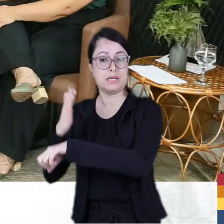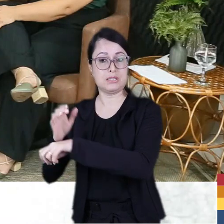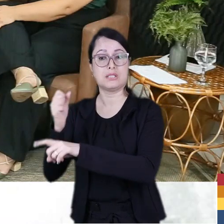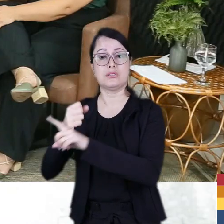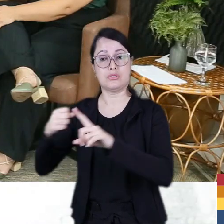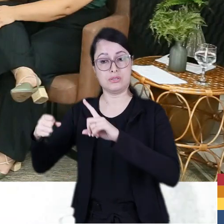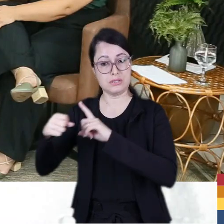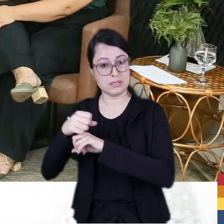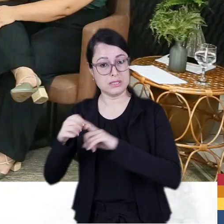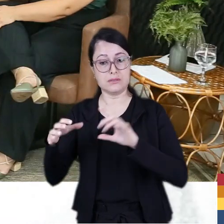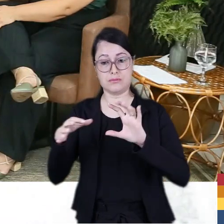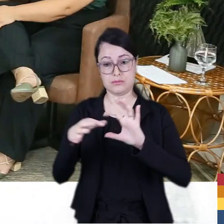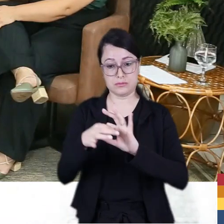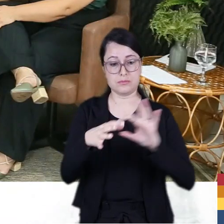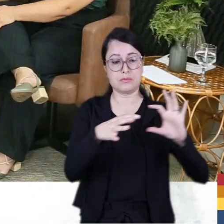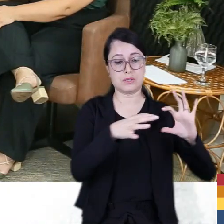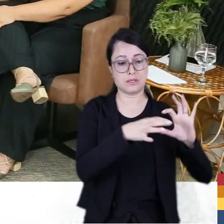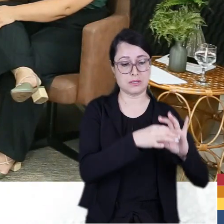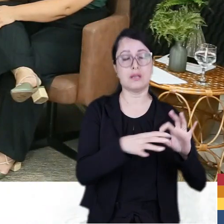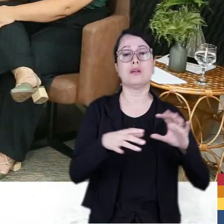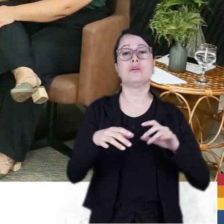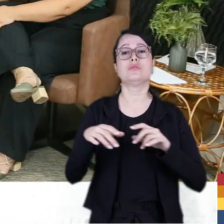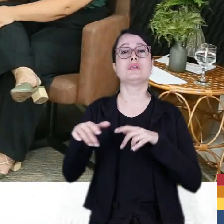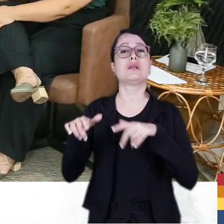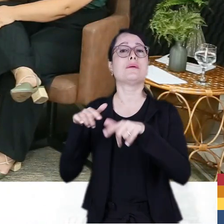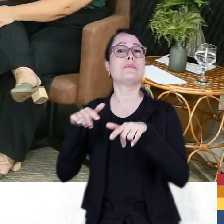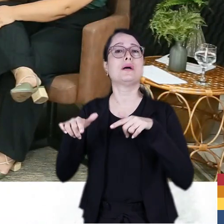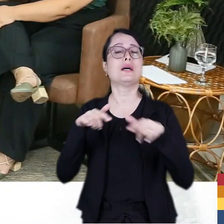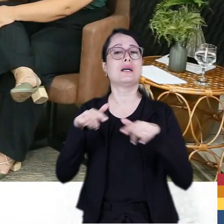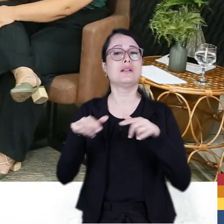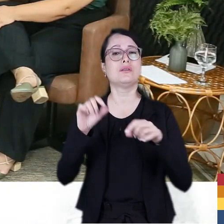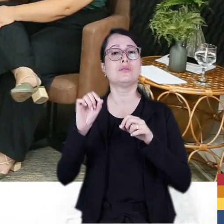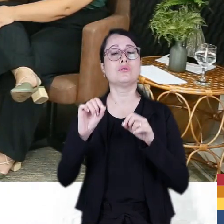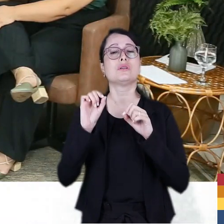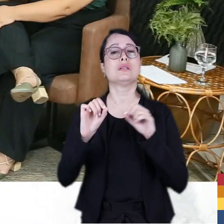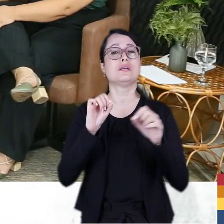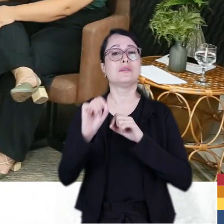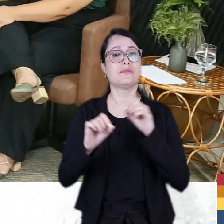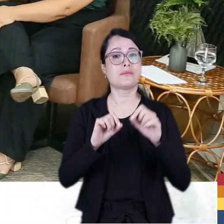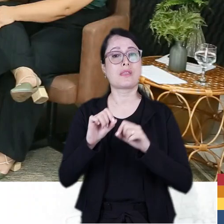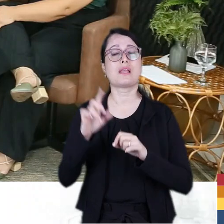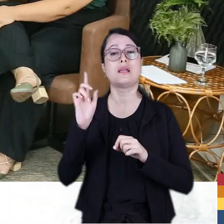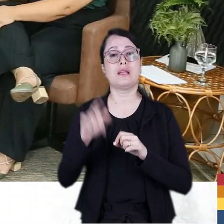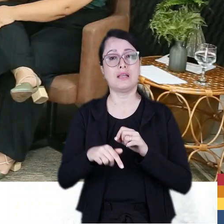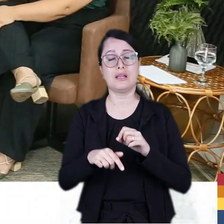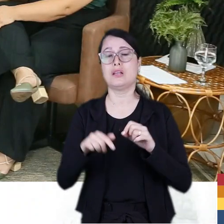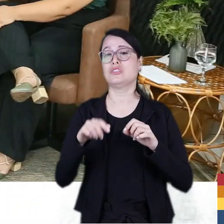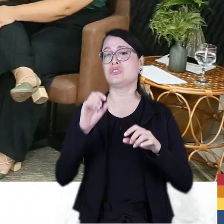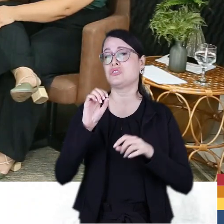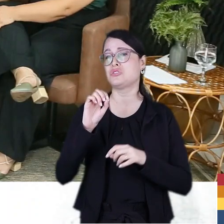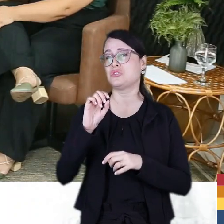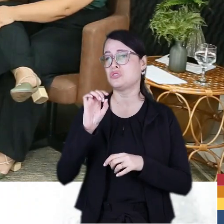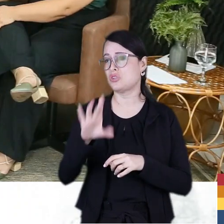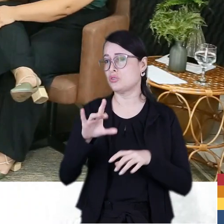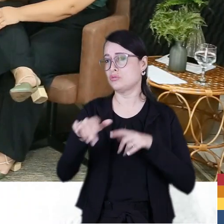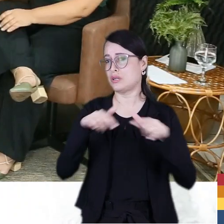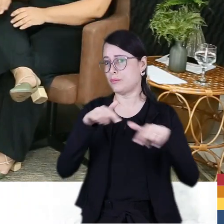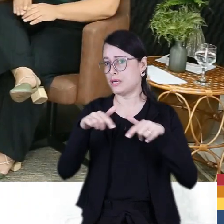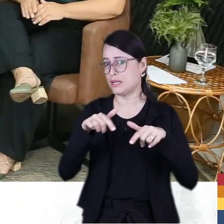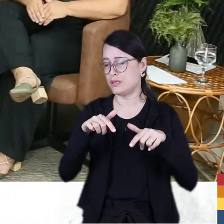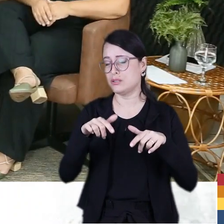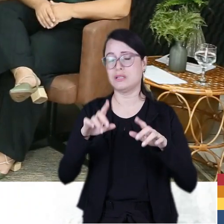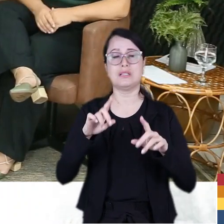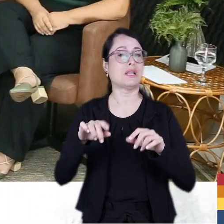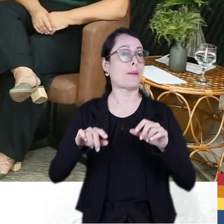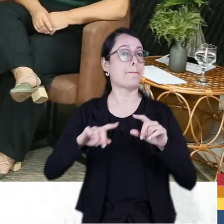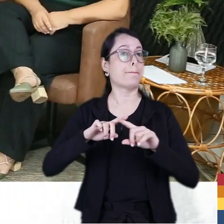técnica e profissional é a articulação então frise bem a articulação entre trabalho educação e práticas sociais